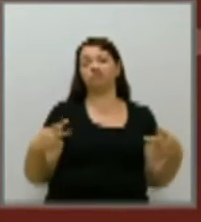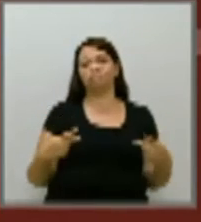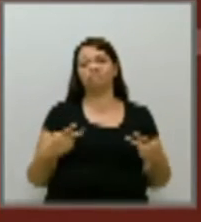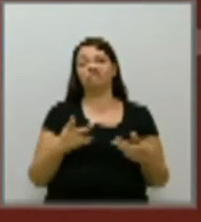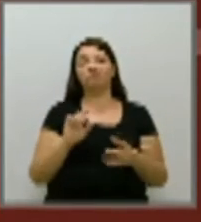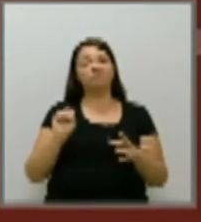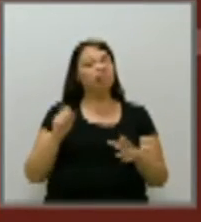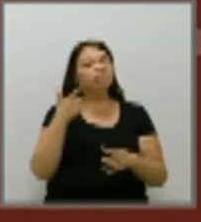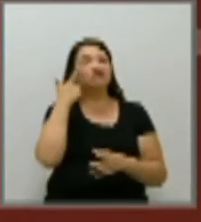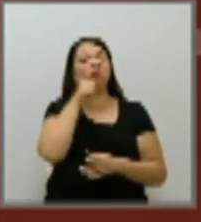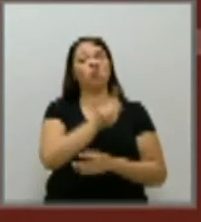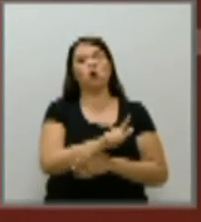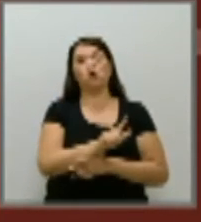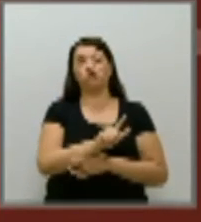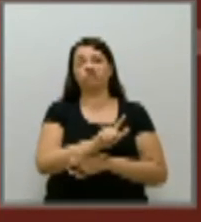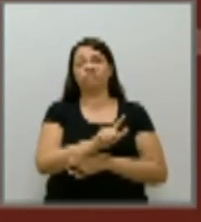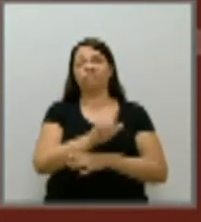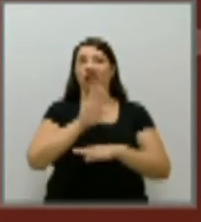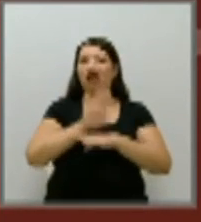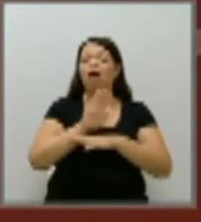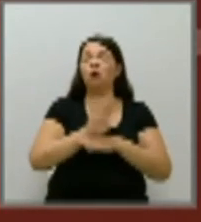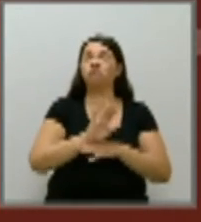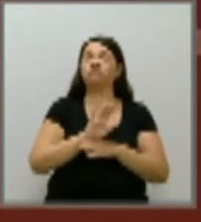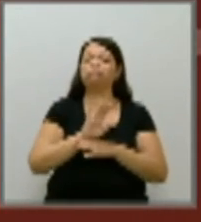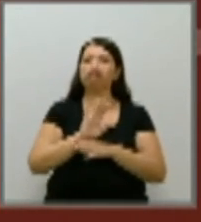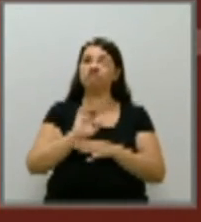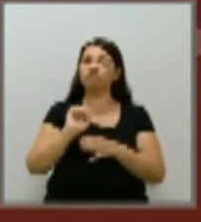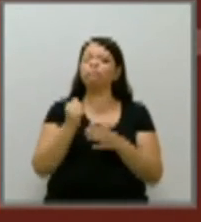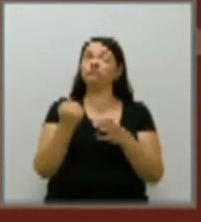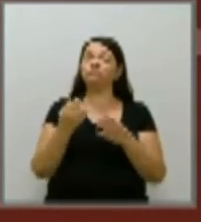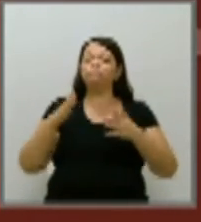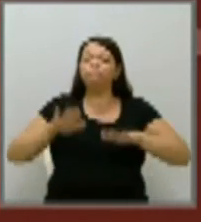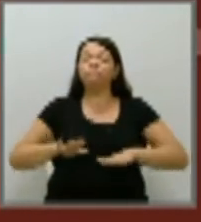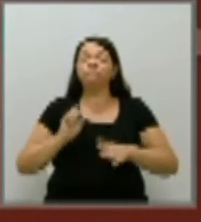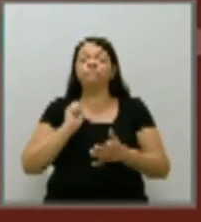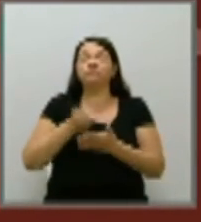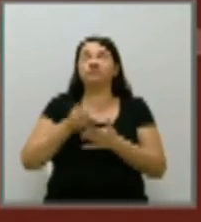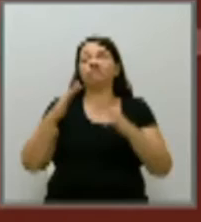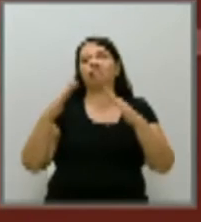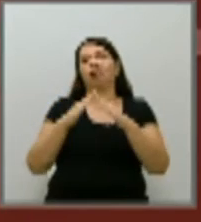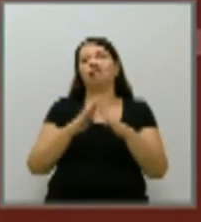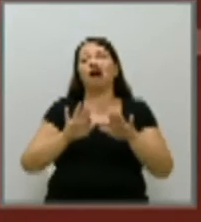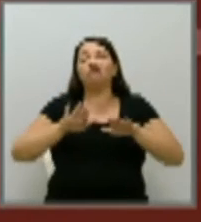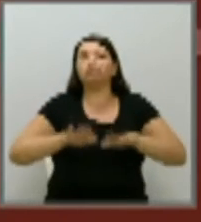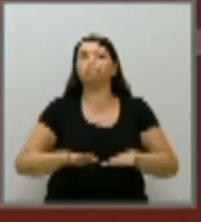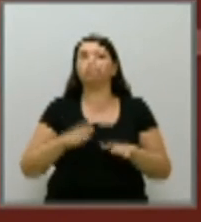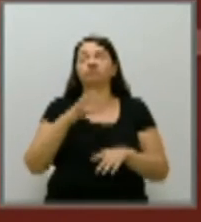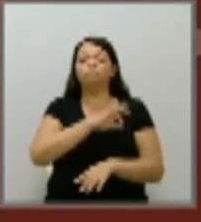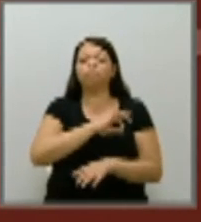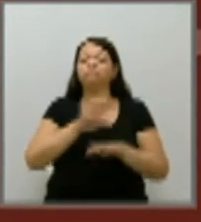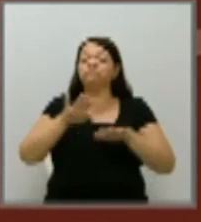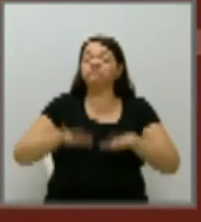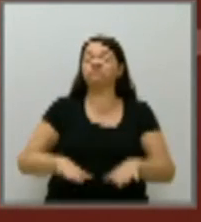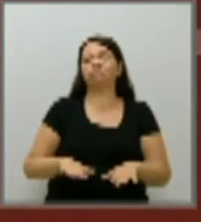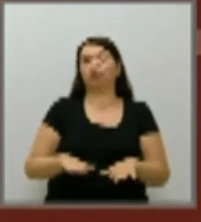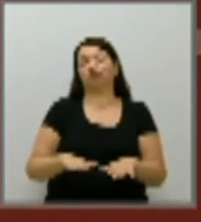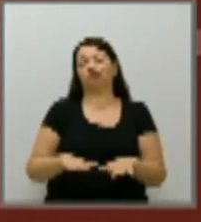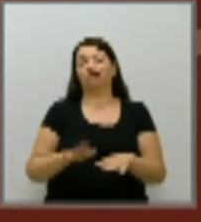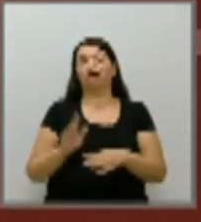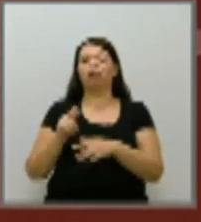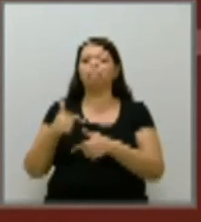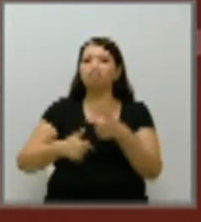moradia para os policiais militares ficarem em Gravataí e ajudarem, fazerem aquilo que é a sua obrigação, o